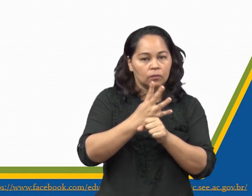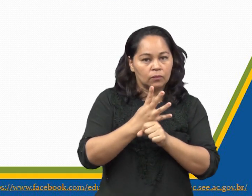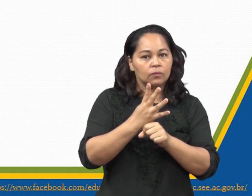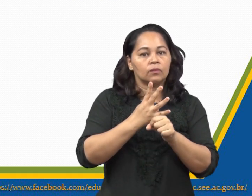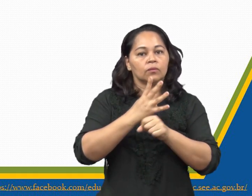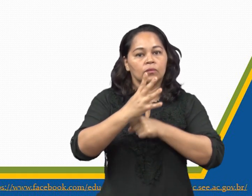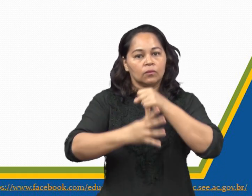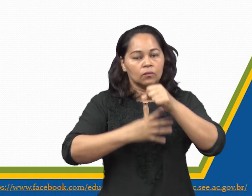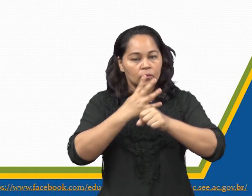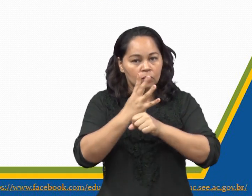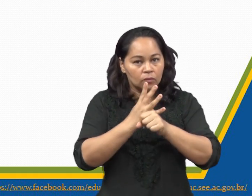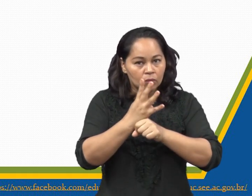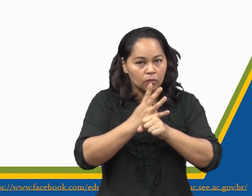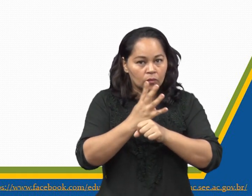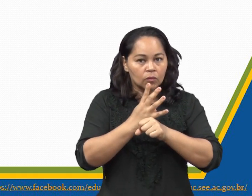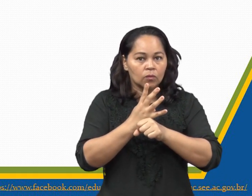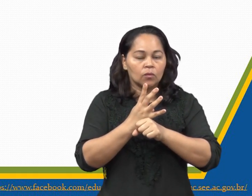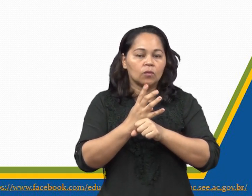anos, o ano tem